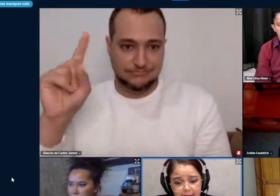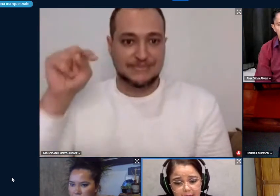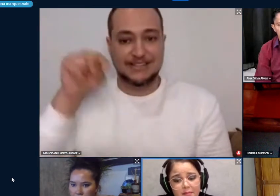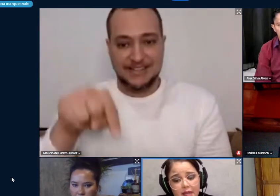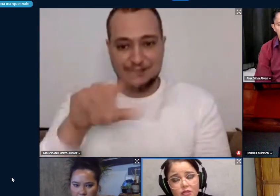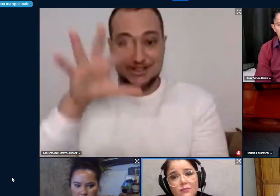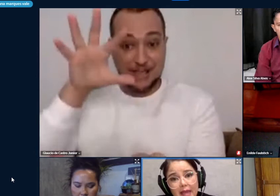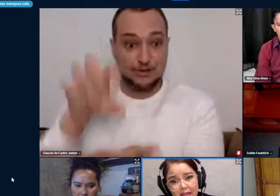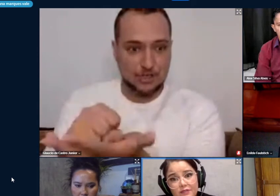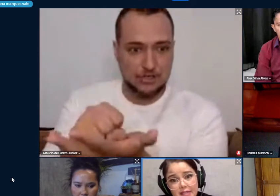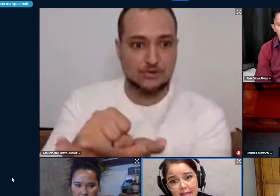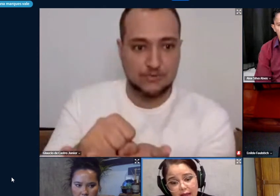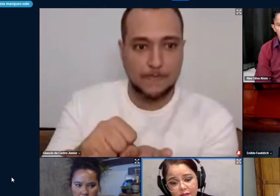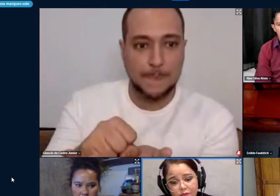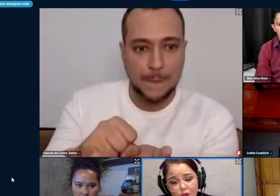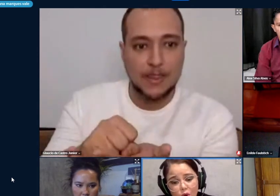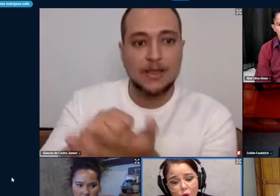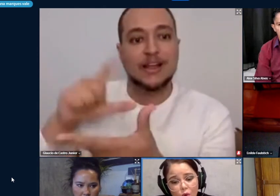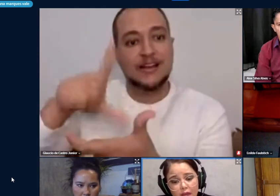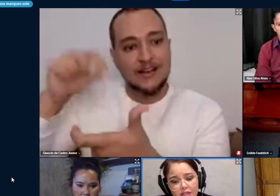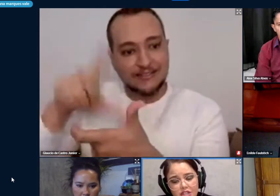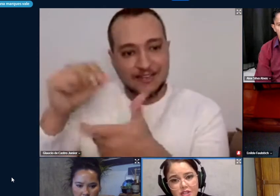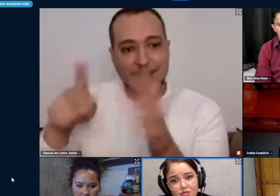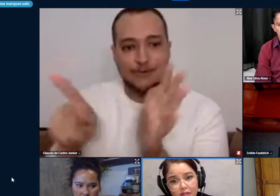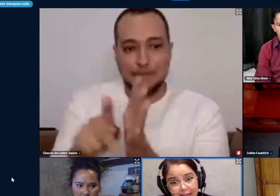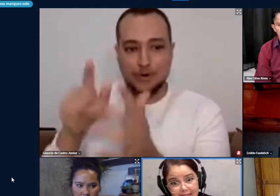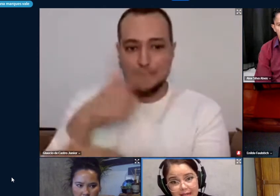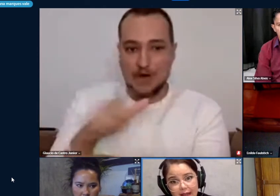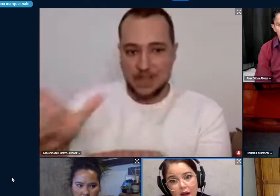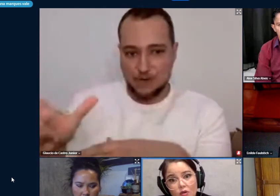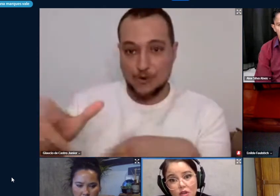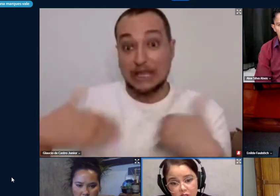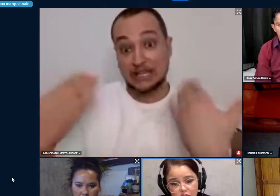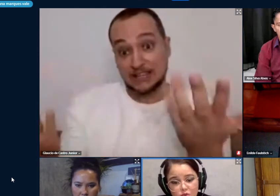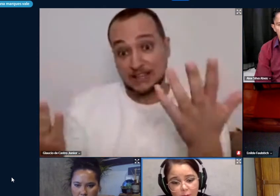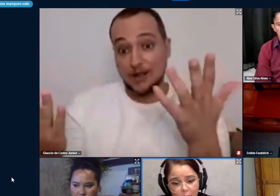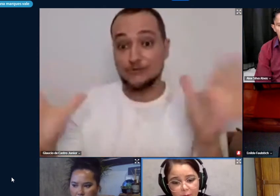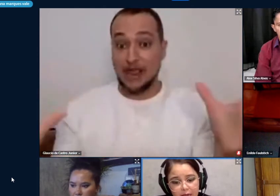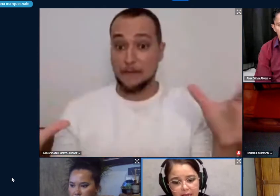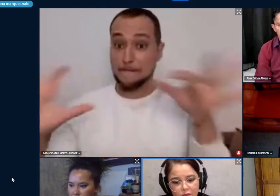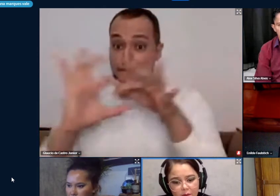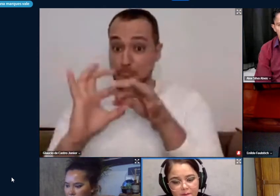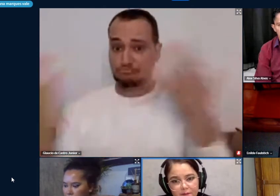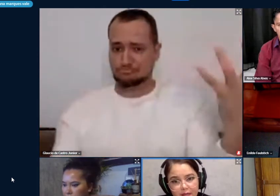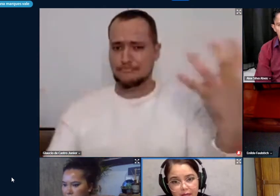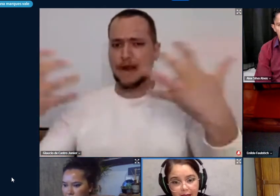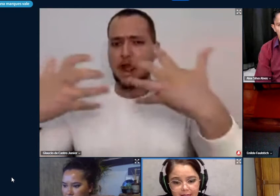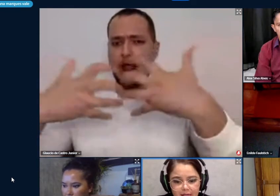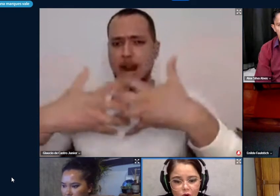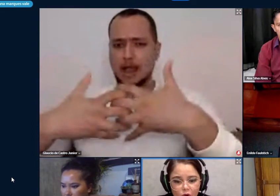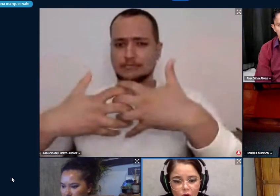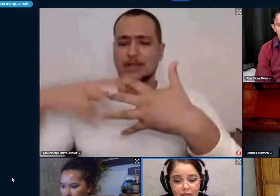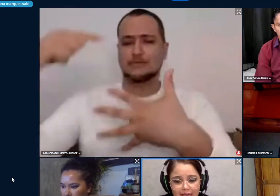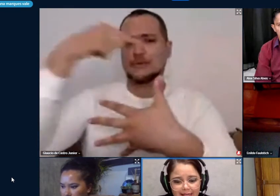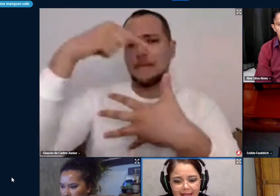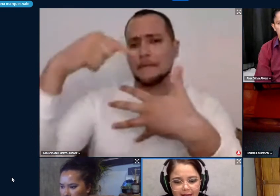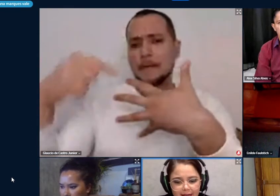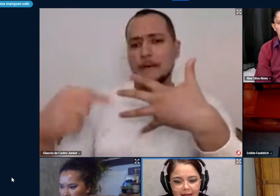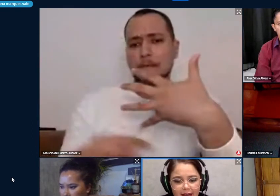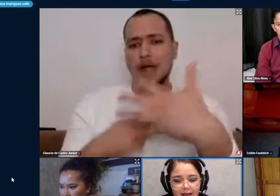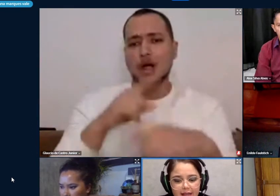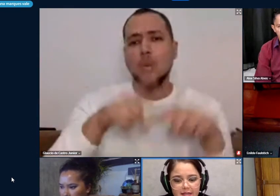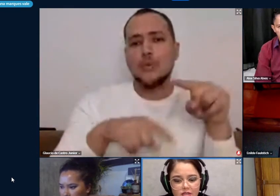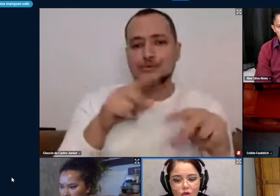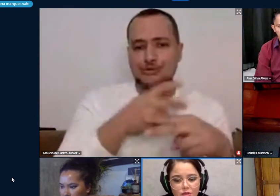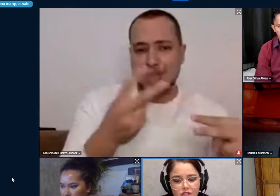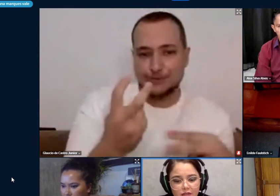o segmento beneficiado com o registro lexical de sua própria língua. Assim como